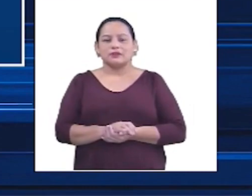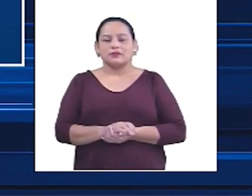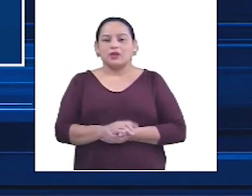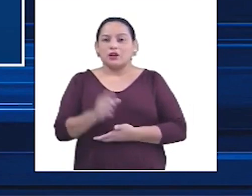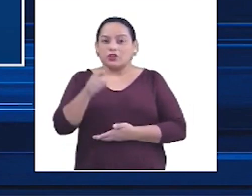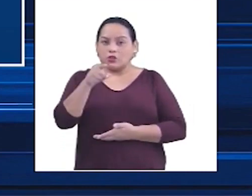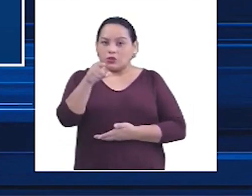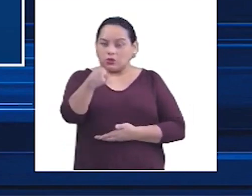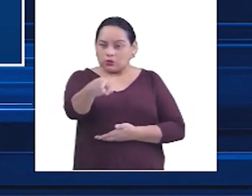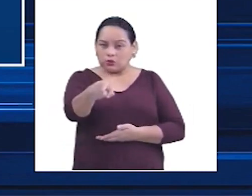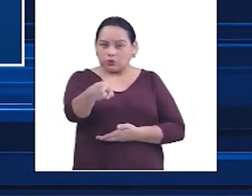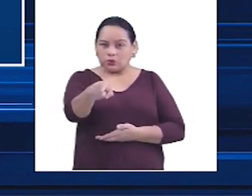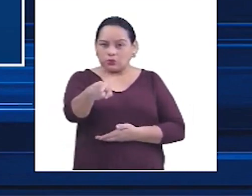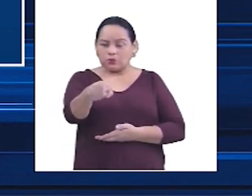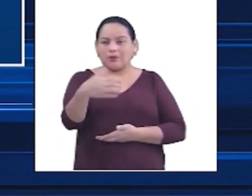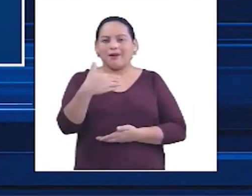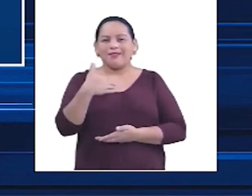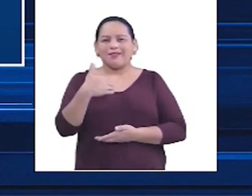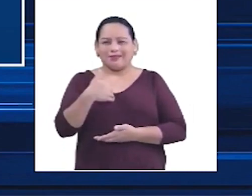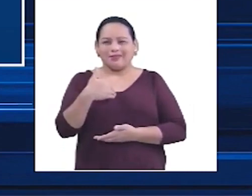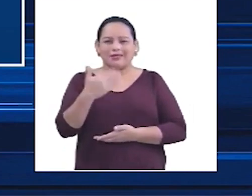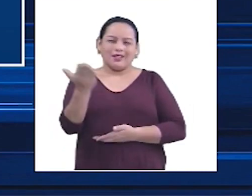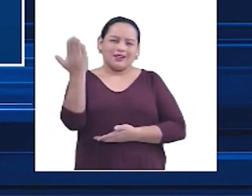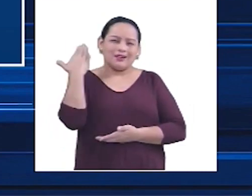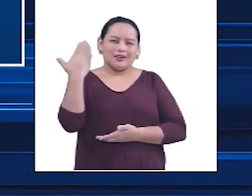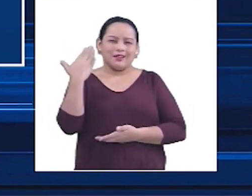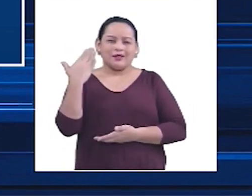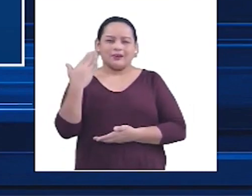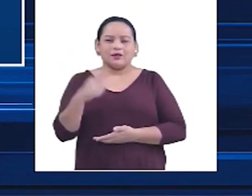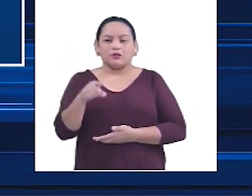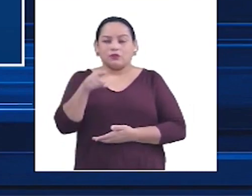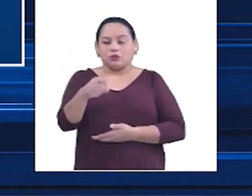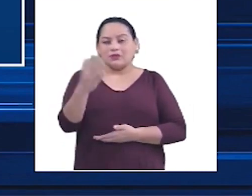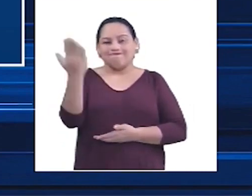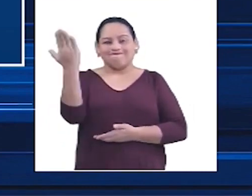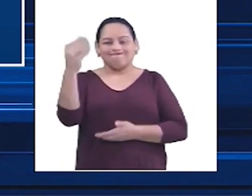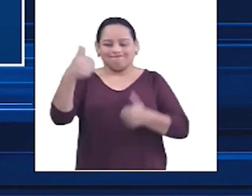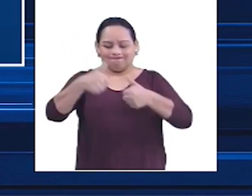You were, você era, estava.